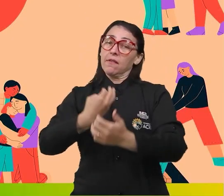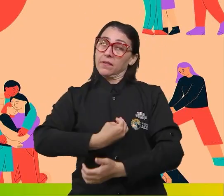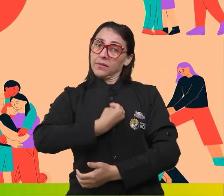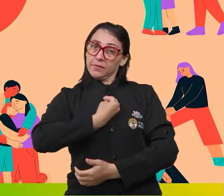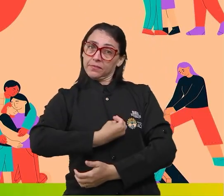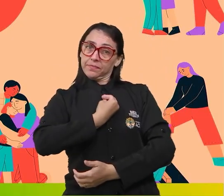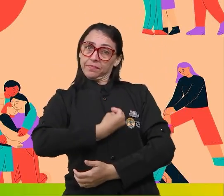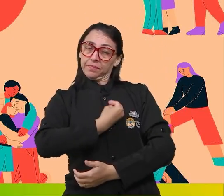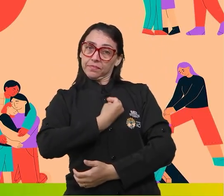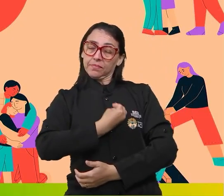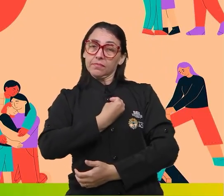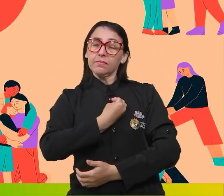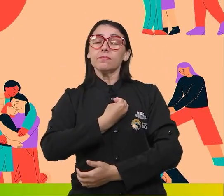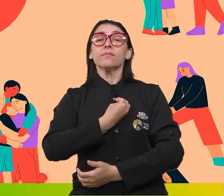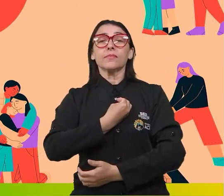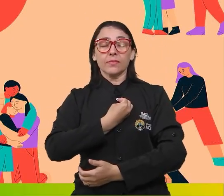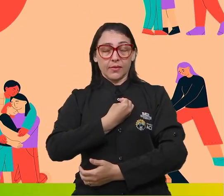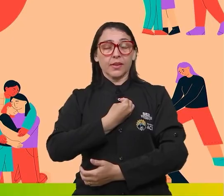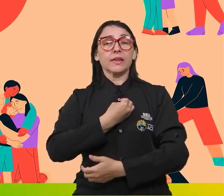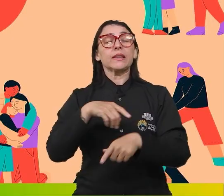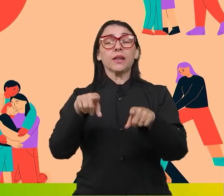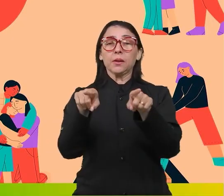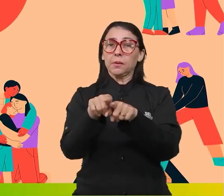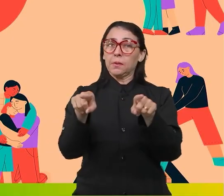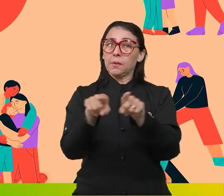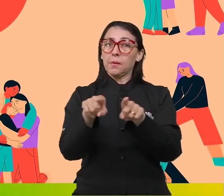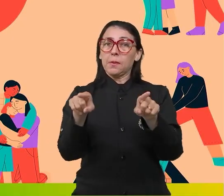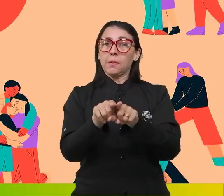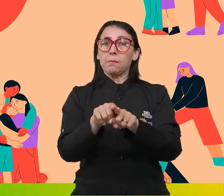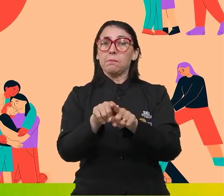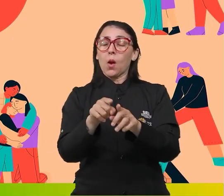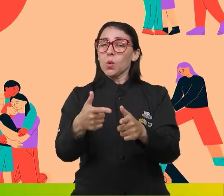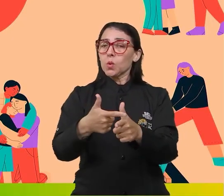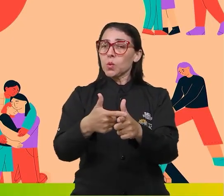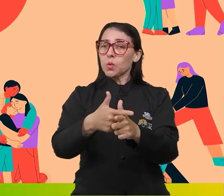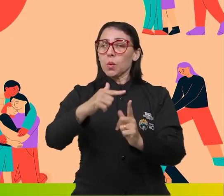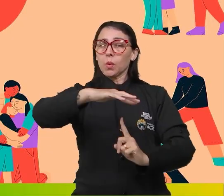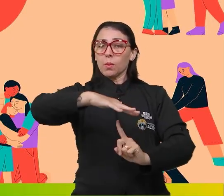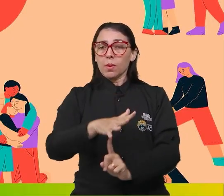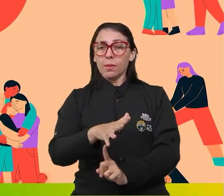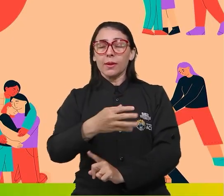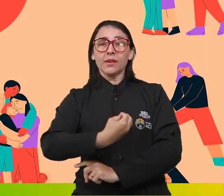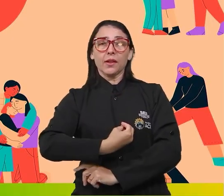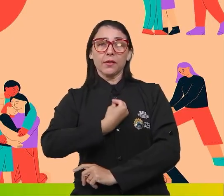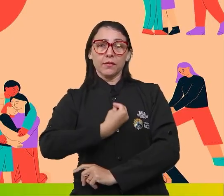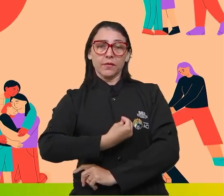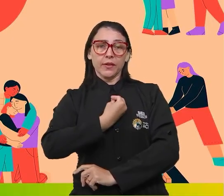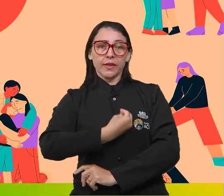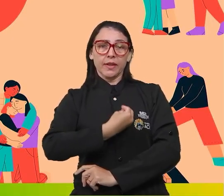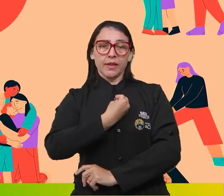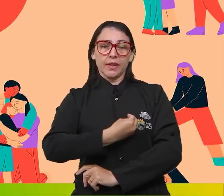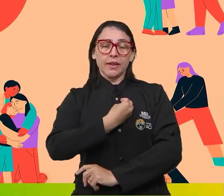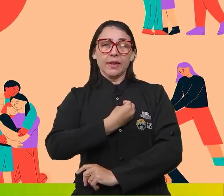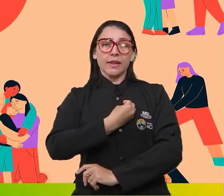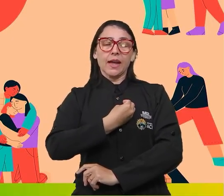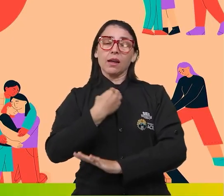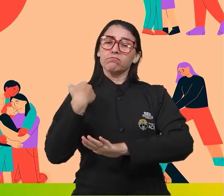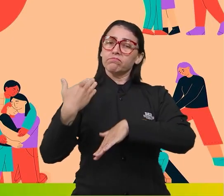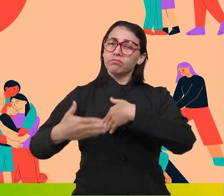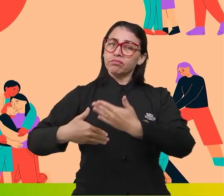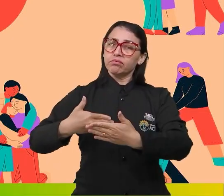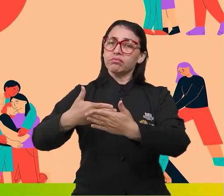vida e sobre as questões de opressão da vida, levando aqui